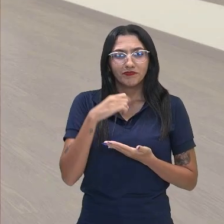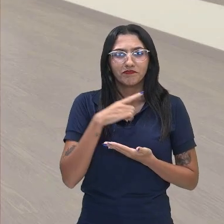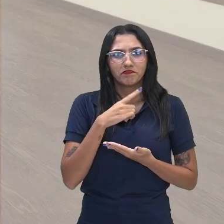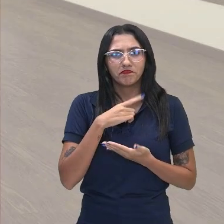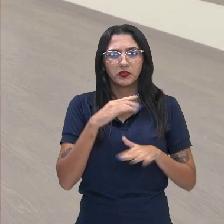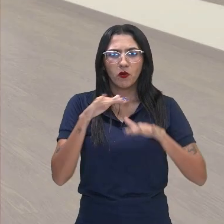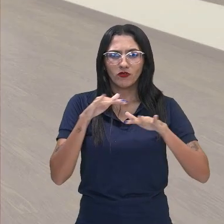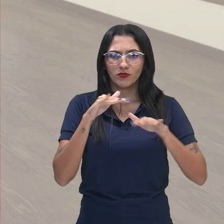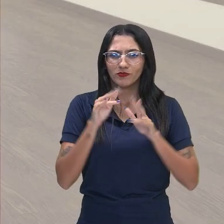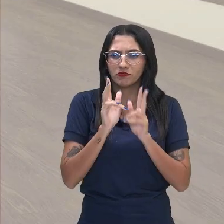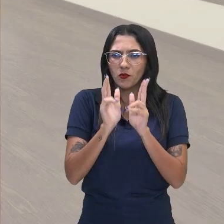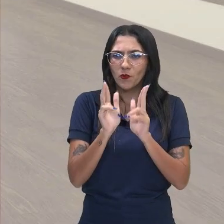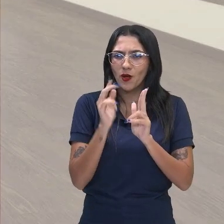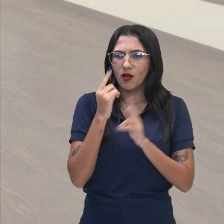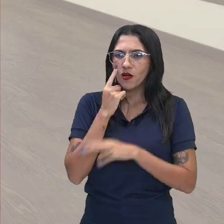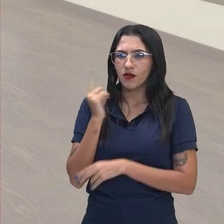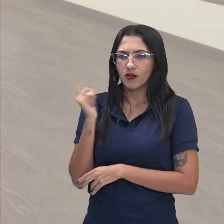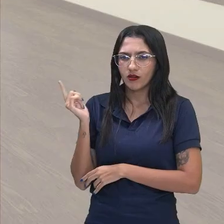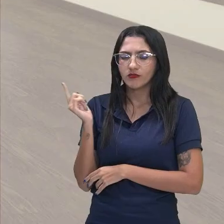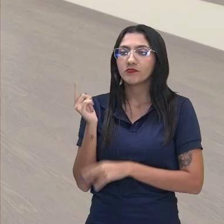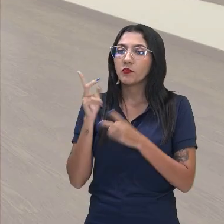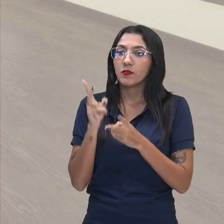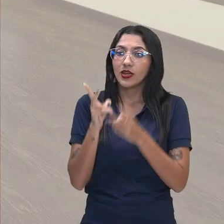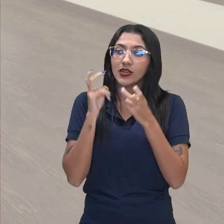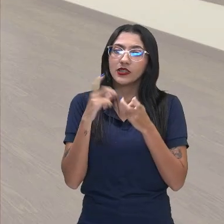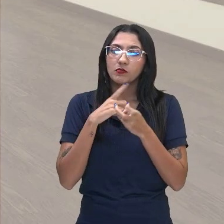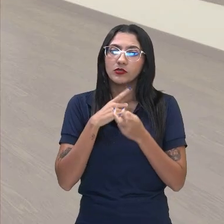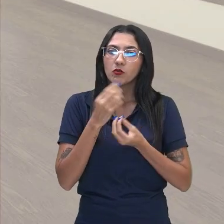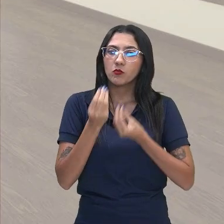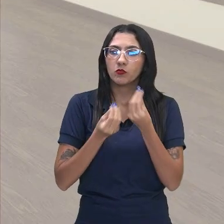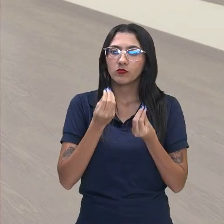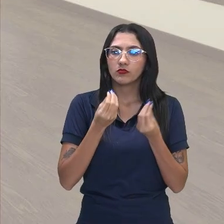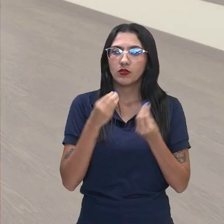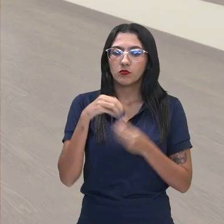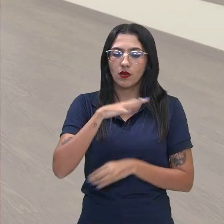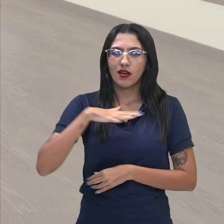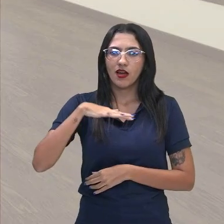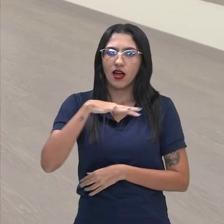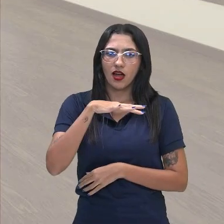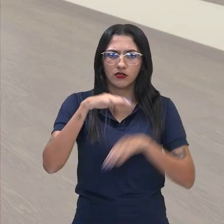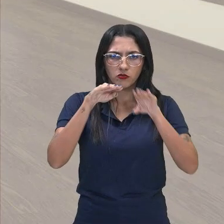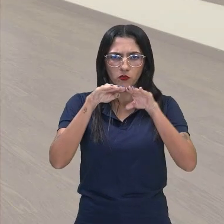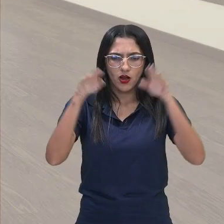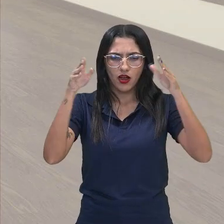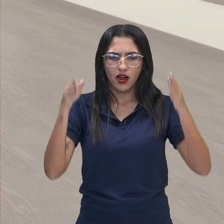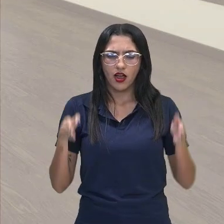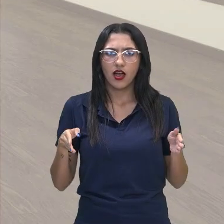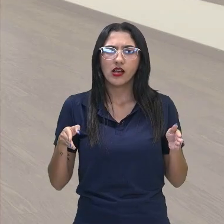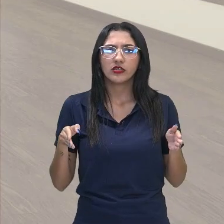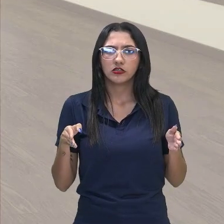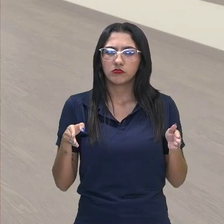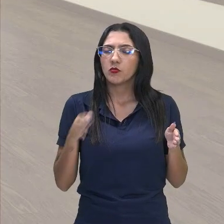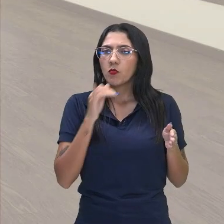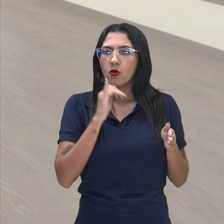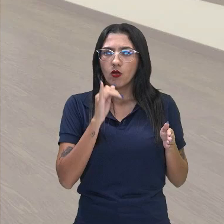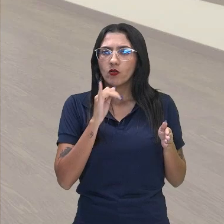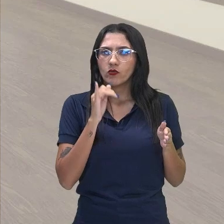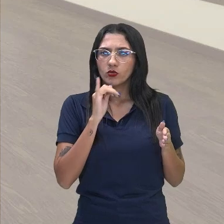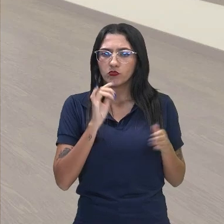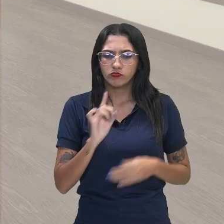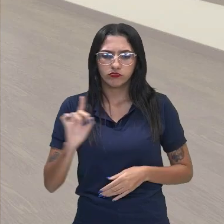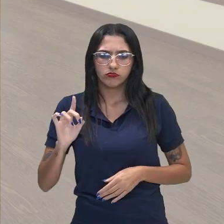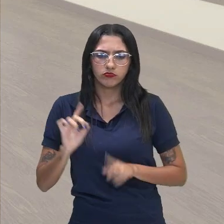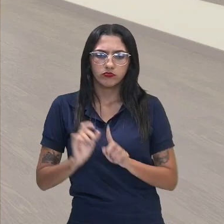movimento, vamos perceber que eu tenho como se fosse um espaço da caixa, que para onde eu me locomovo, ele